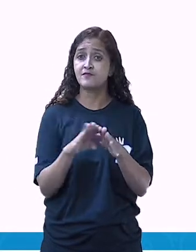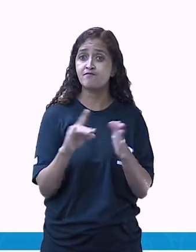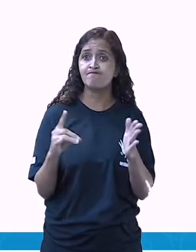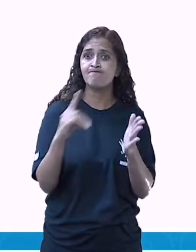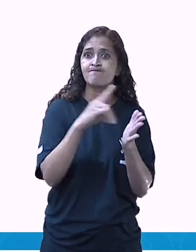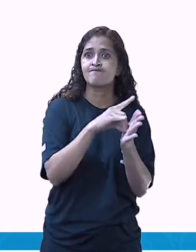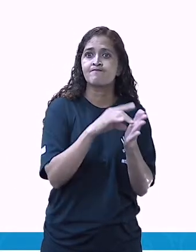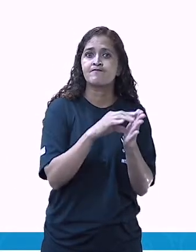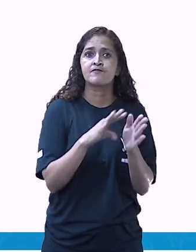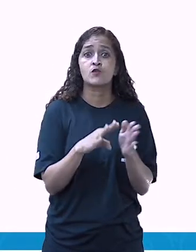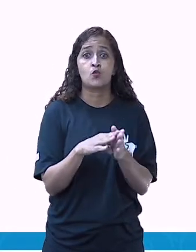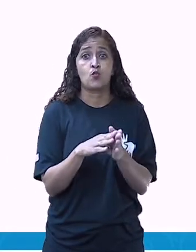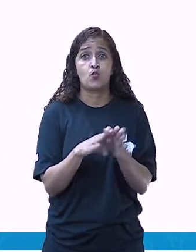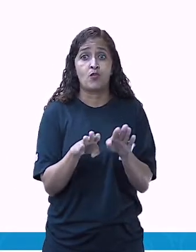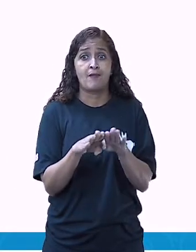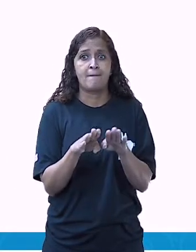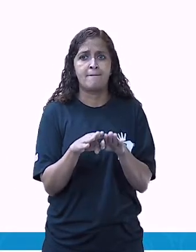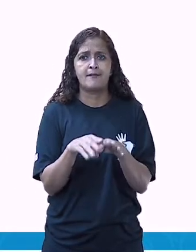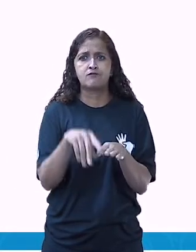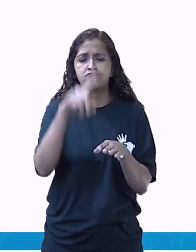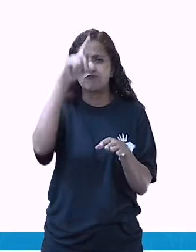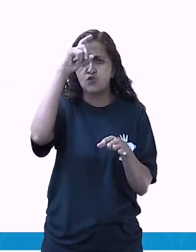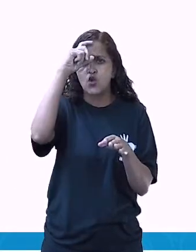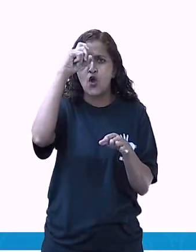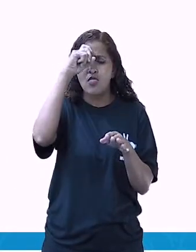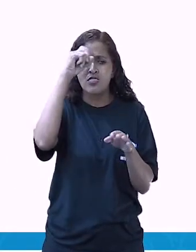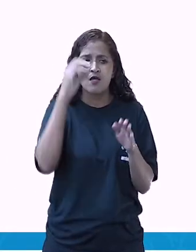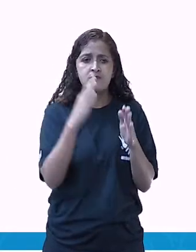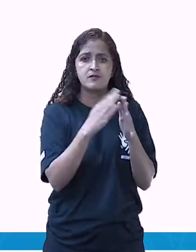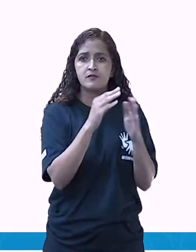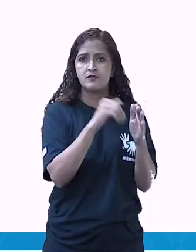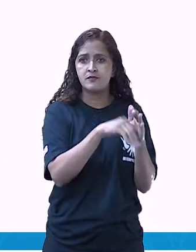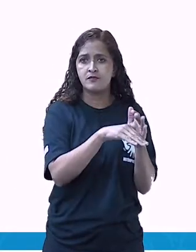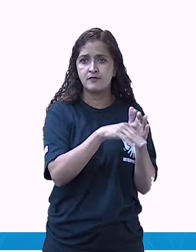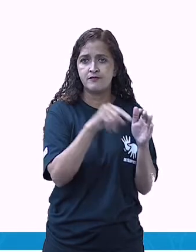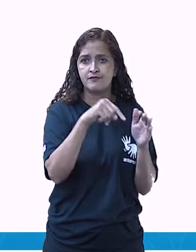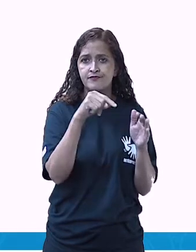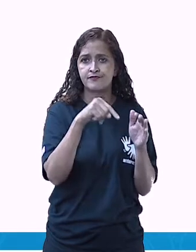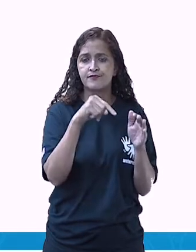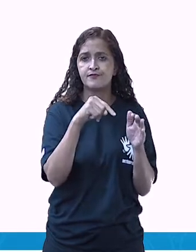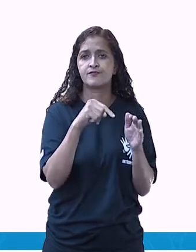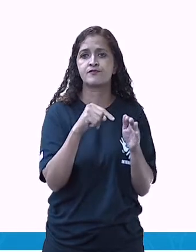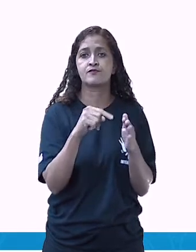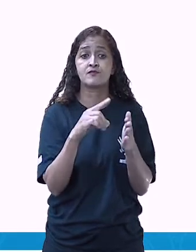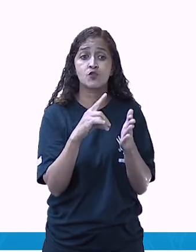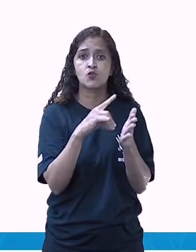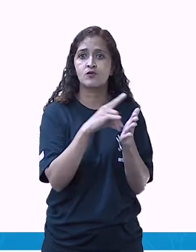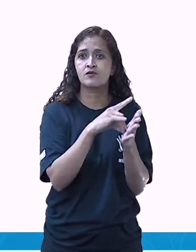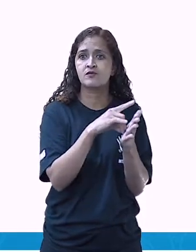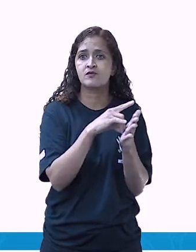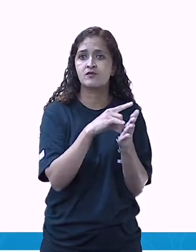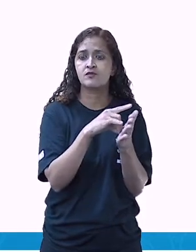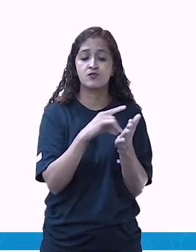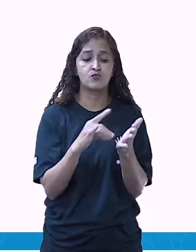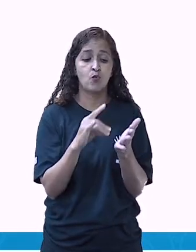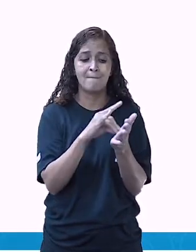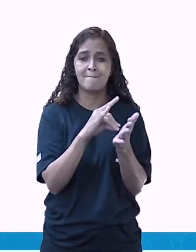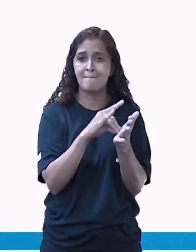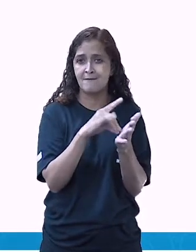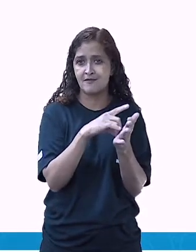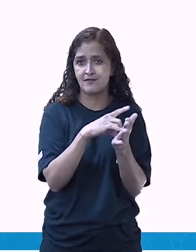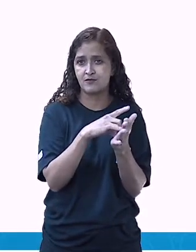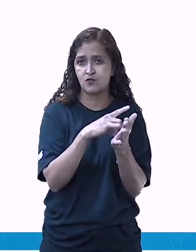em hospitais, né? Hoje em dia tem muito arquivo digital, mas arquivo de papel geralmente é por